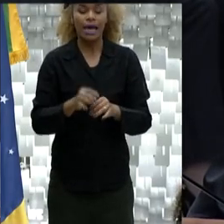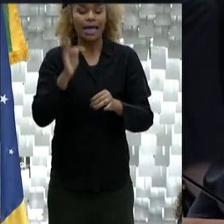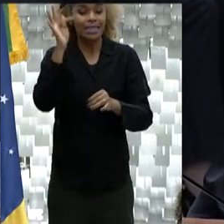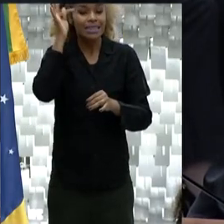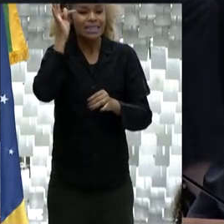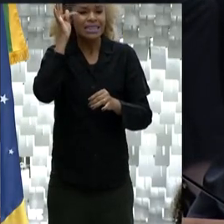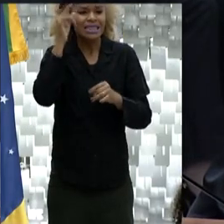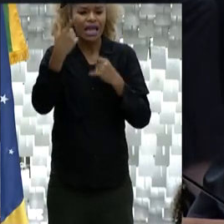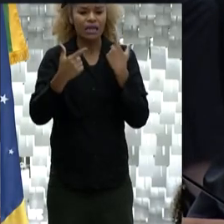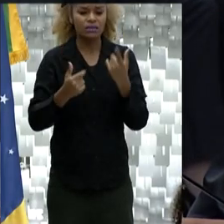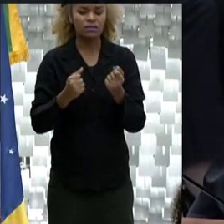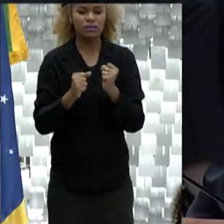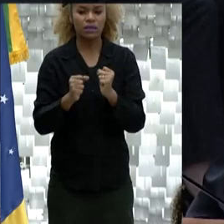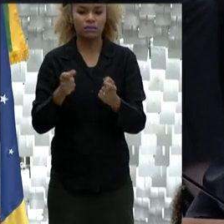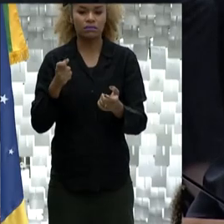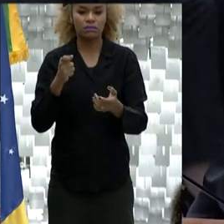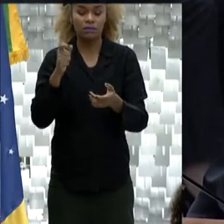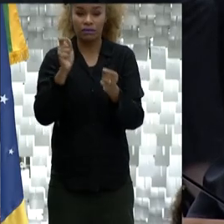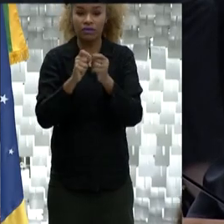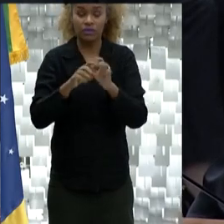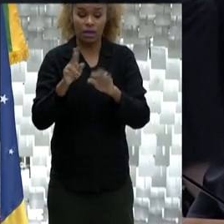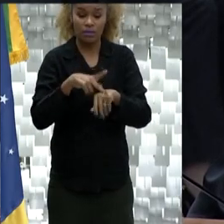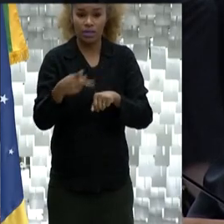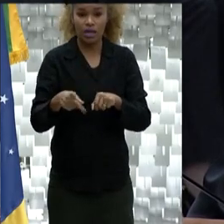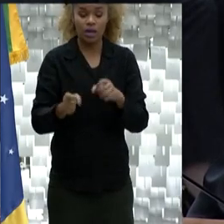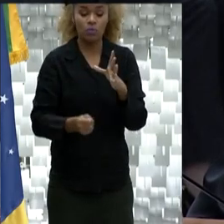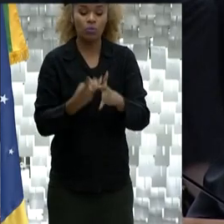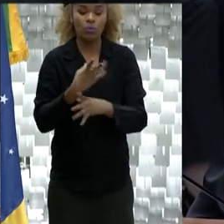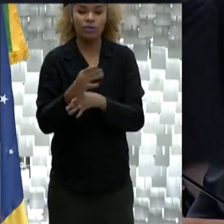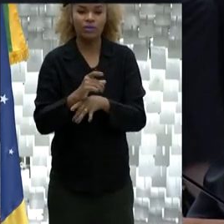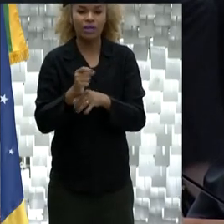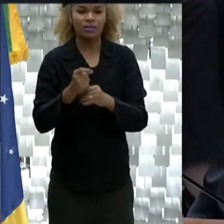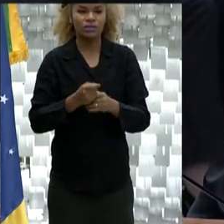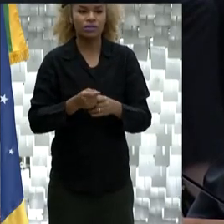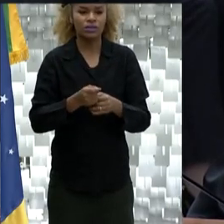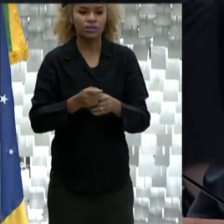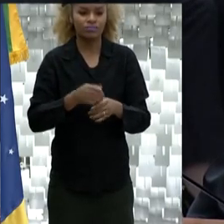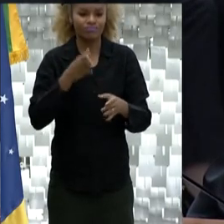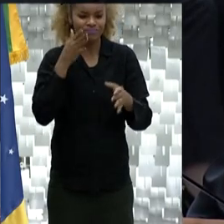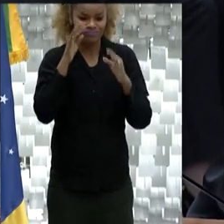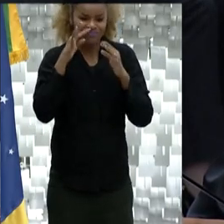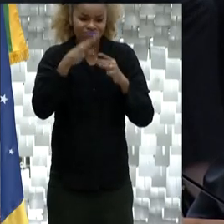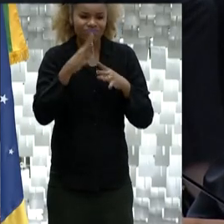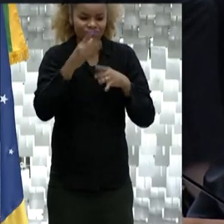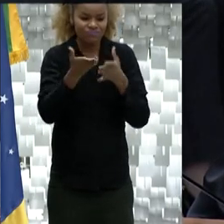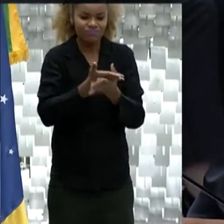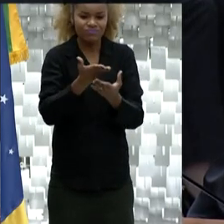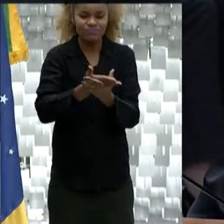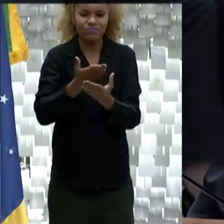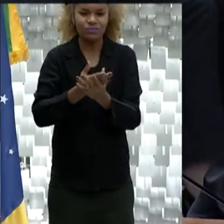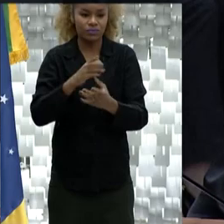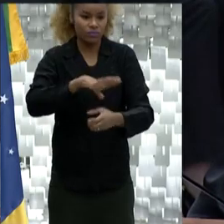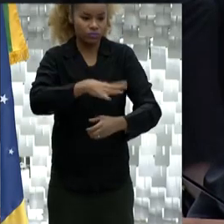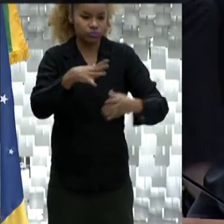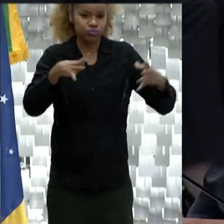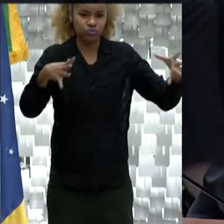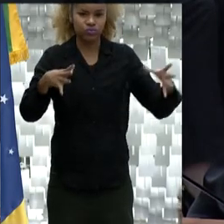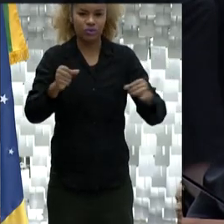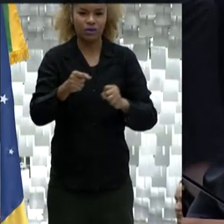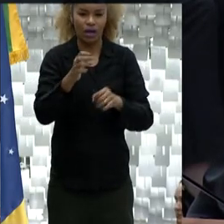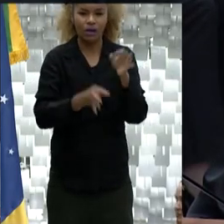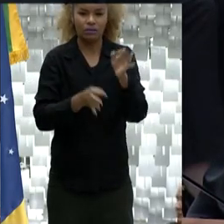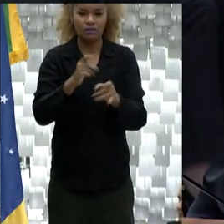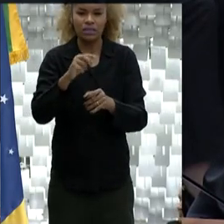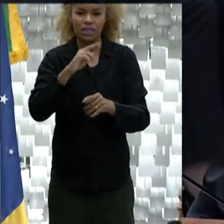de imediato à quantidade de recursos que abarrotam os tribunais do país.